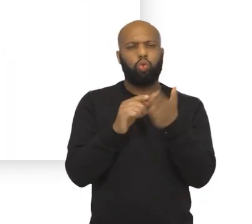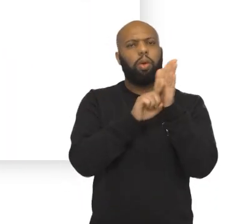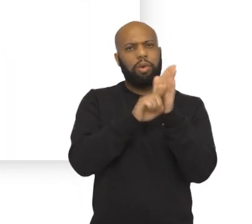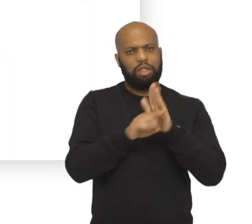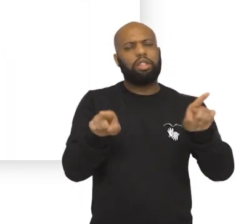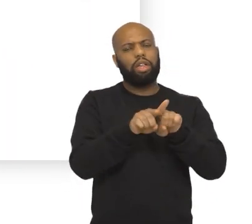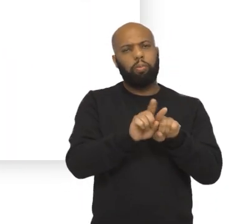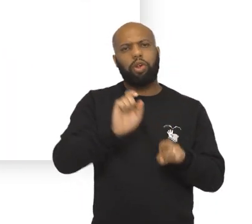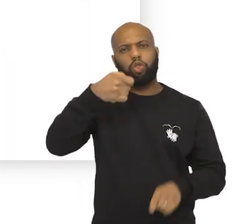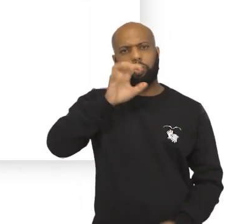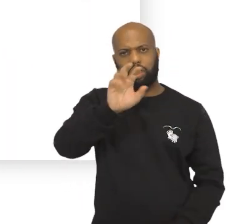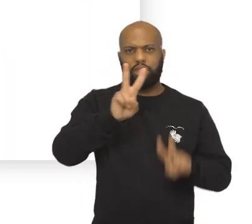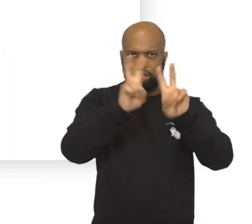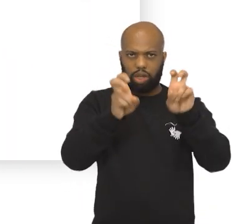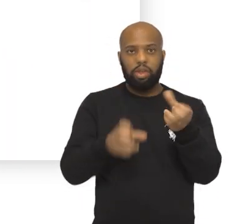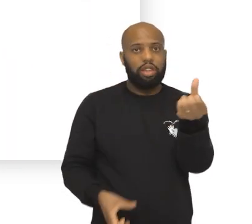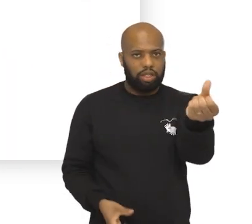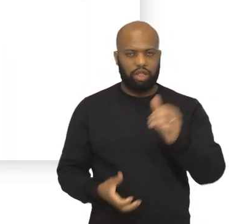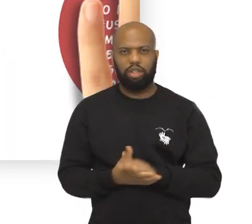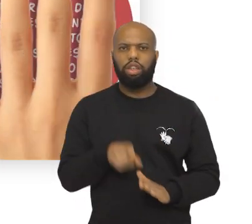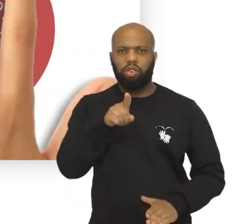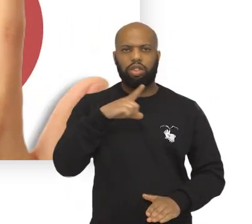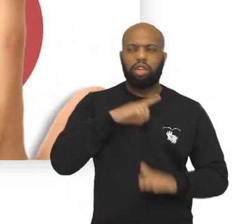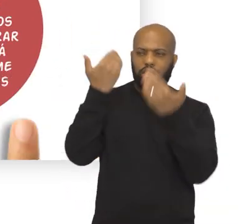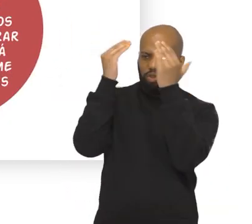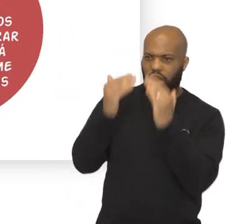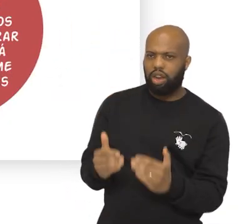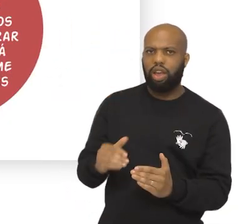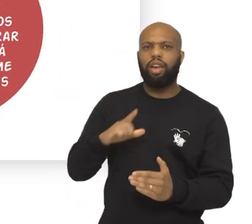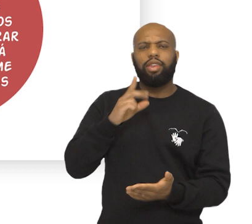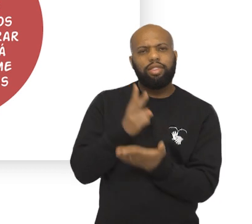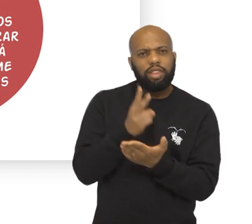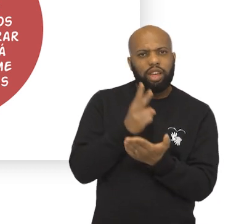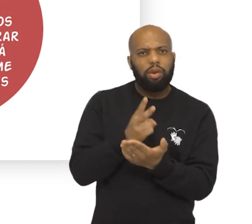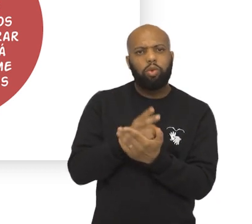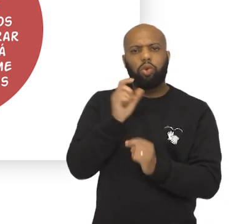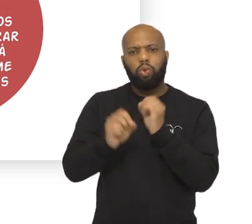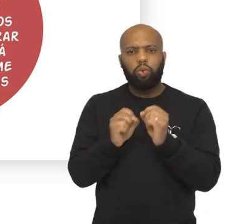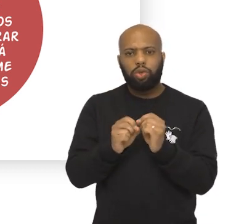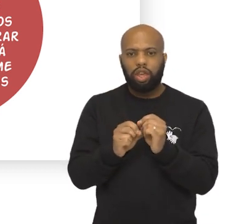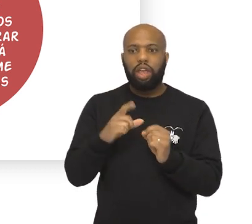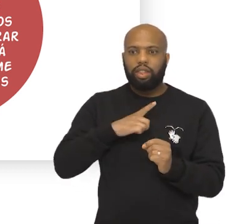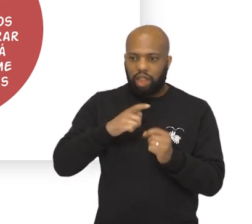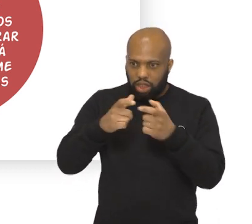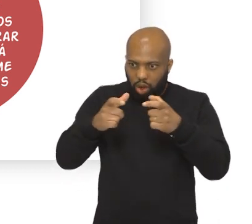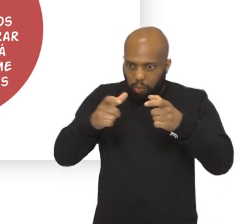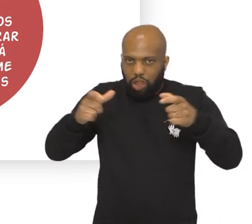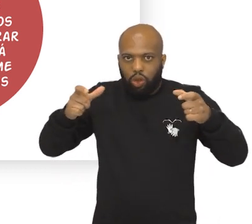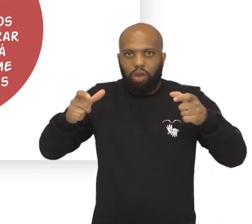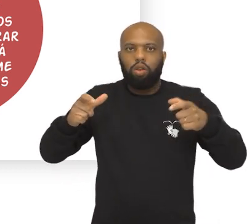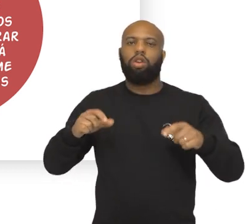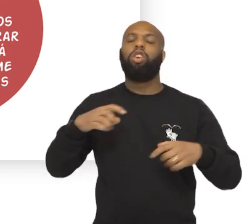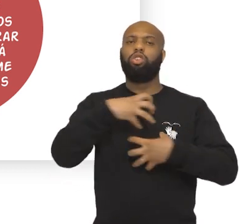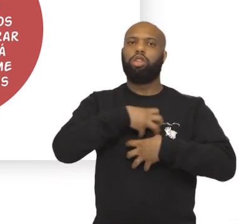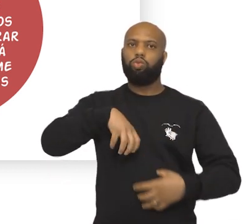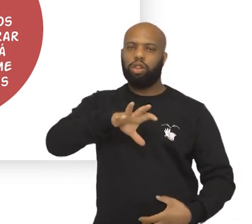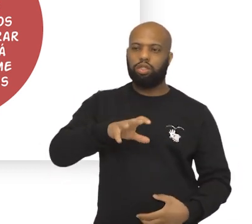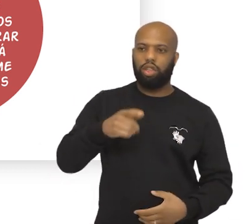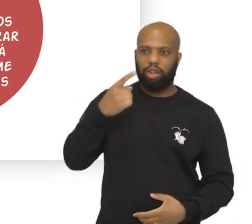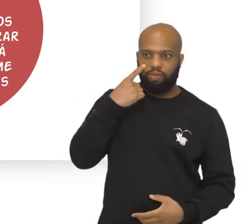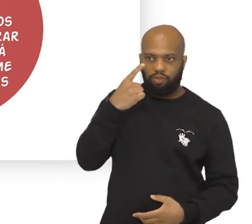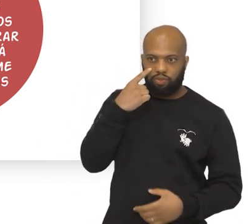estude pesquise sobre os investimentos seis avaliar constantemente o progresso de seus investimentos